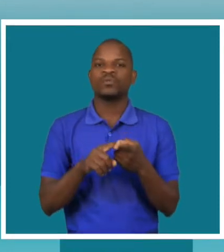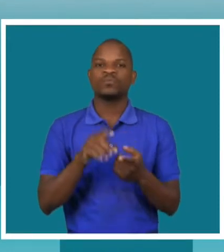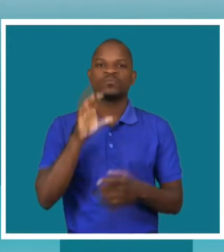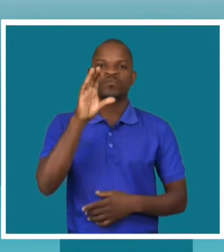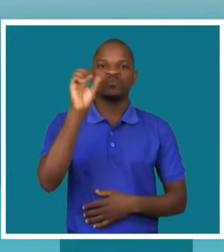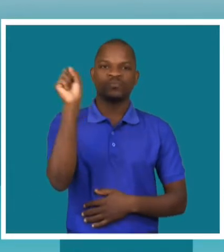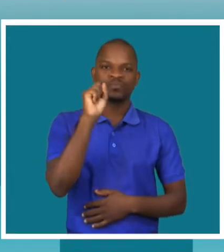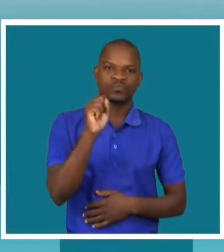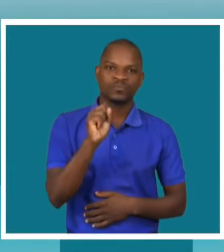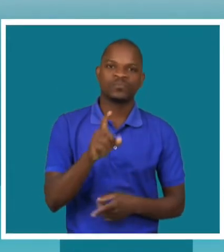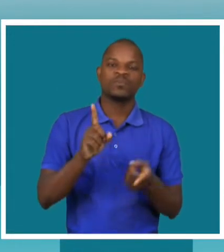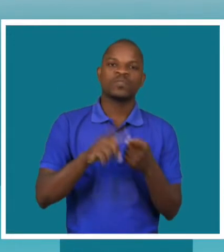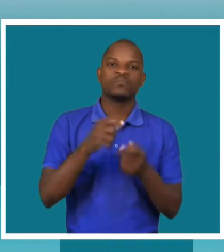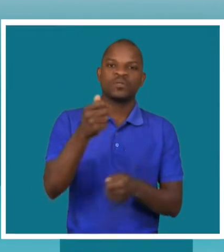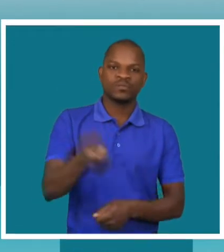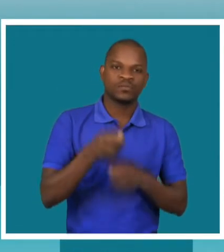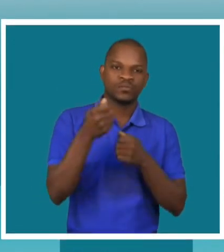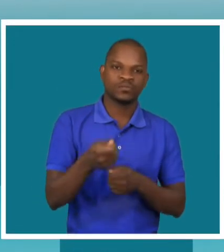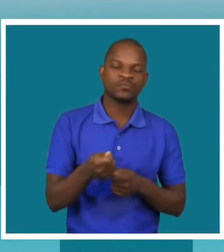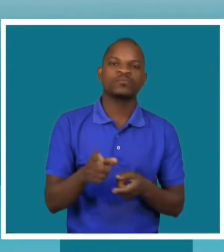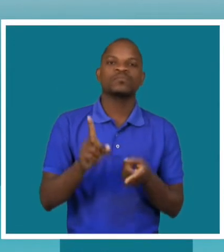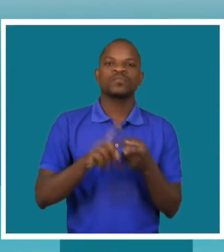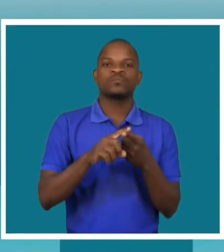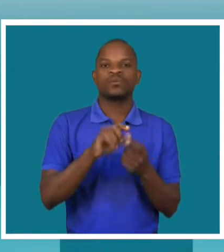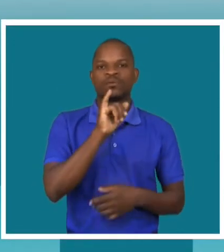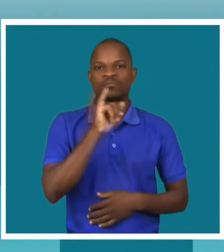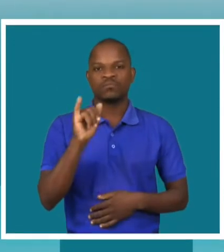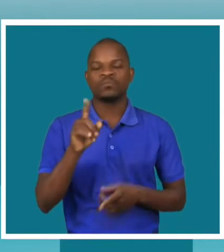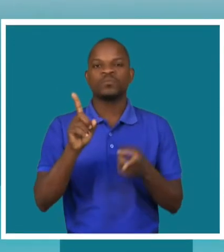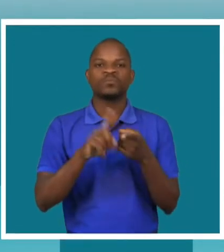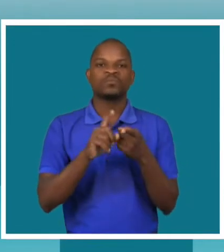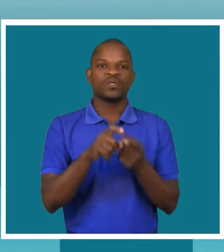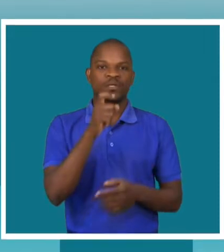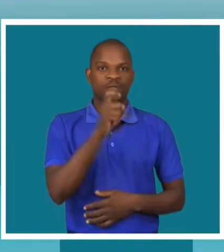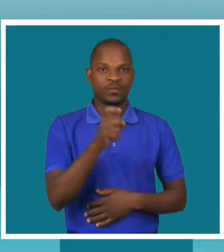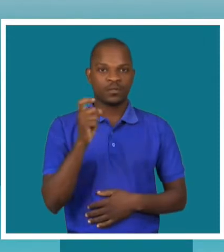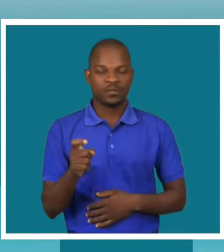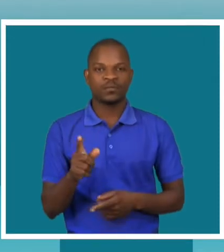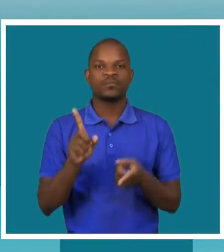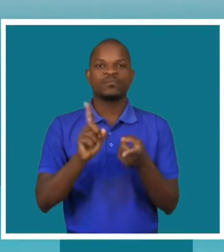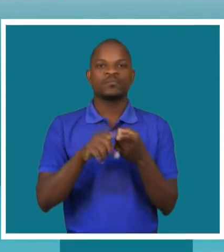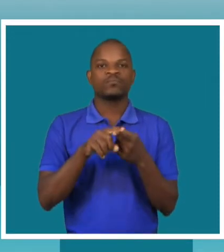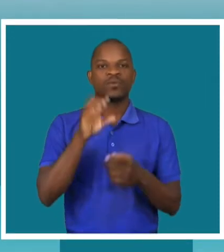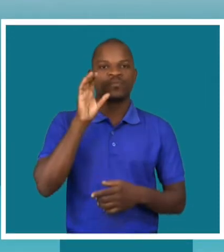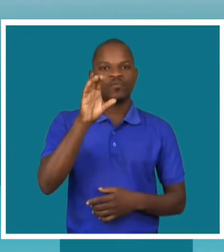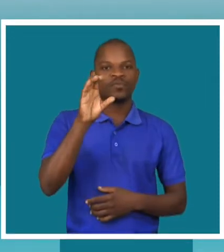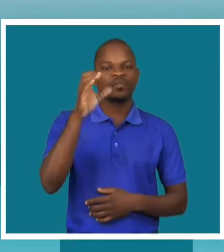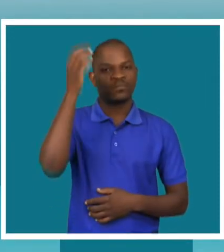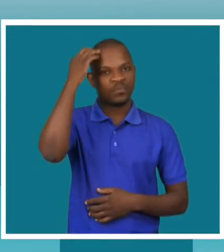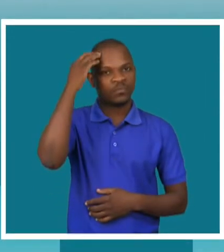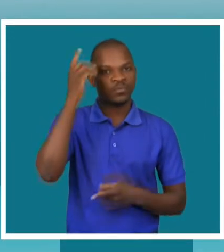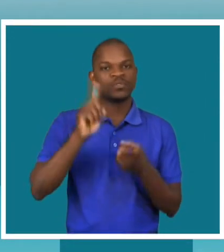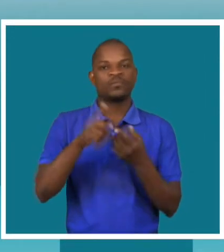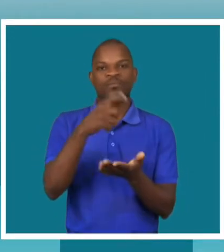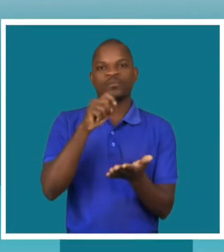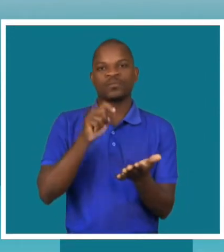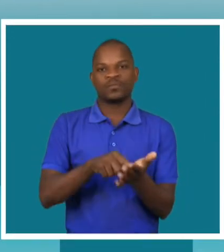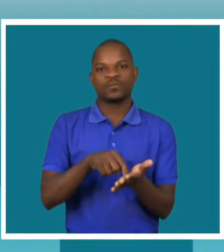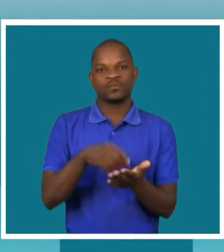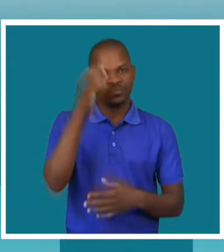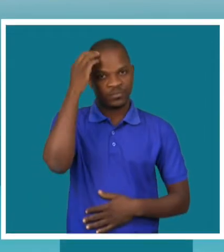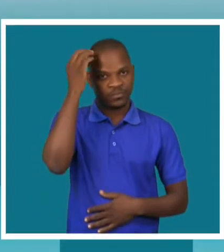7%, Inhambane e Gaza, com 5% cada, Maputo-província, 4% e Maputo-cidade, 2%.